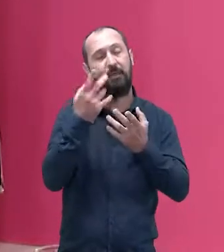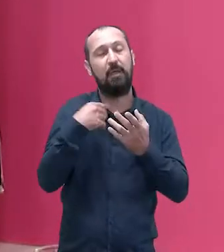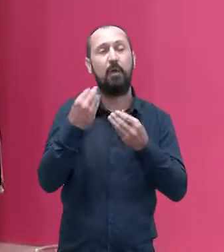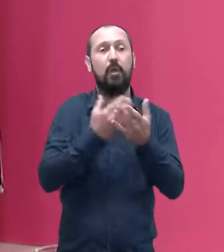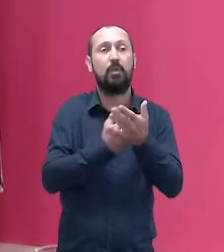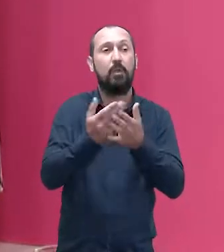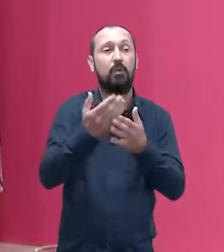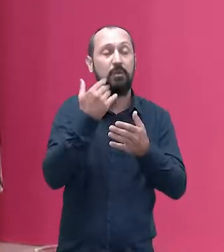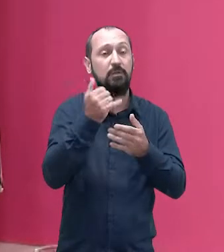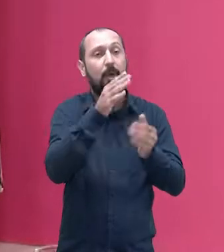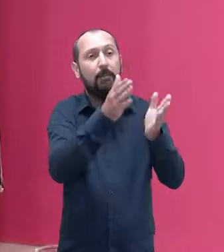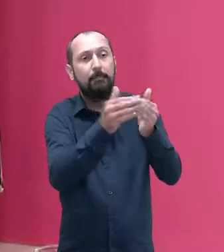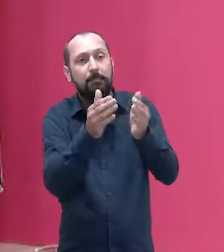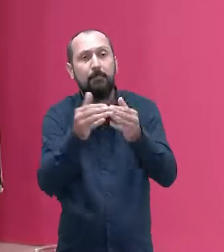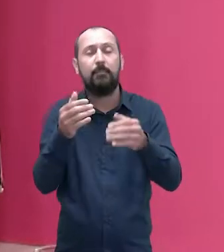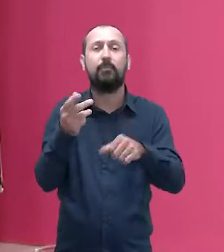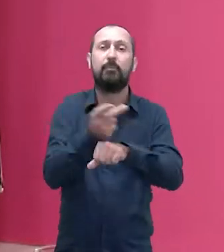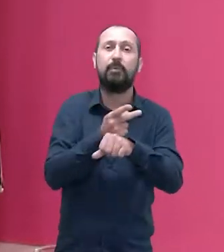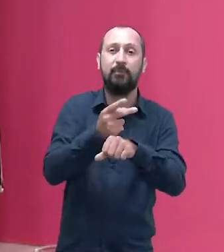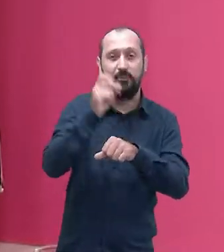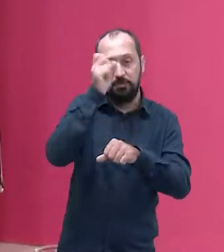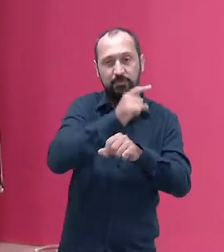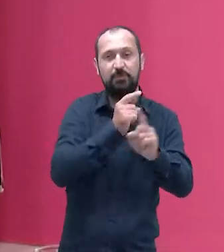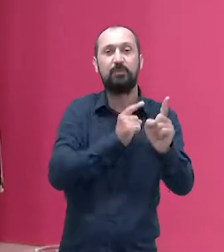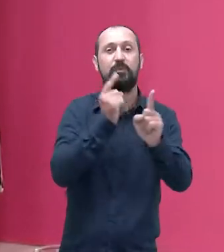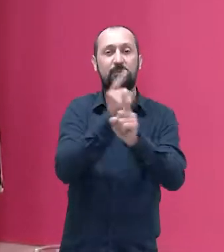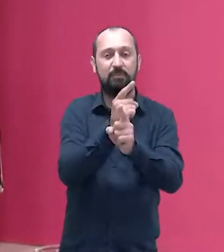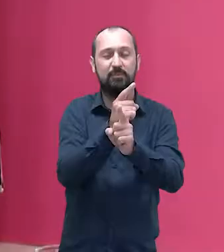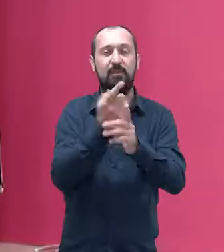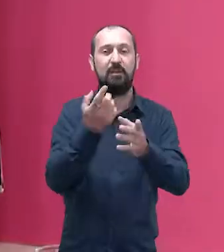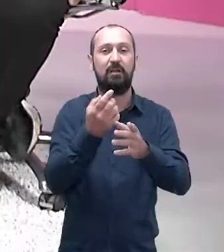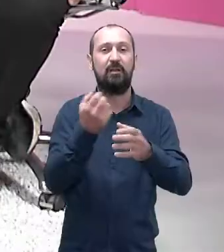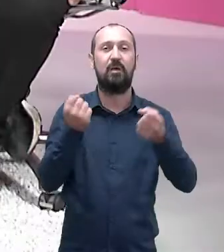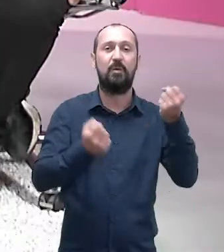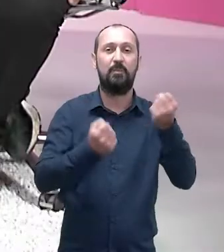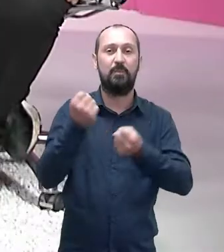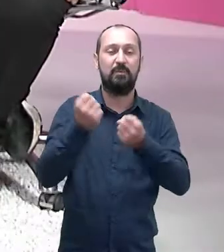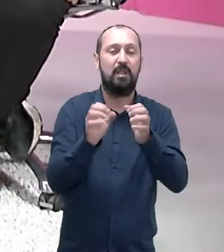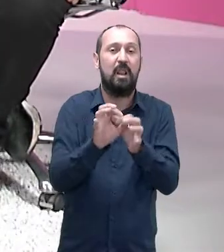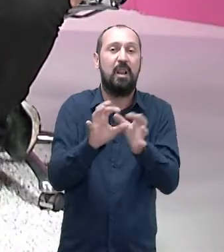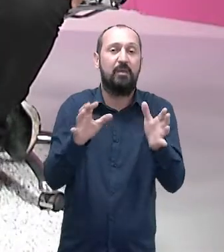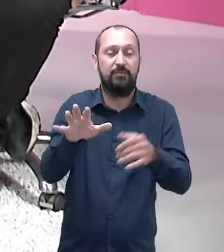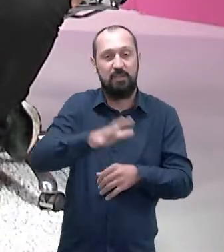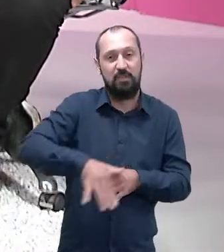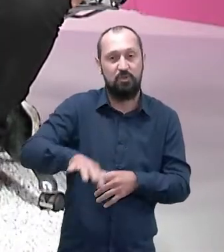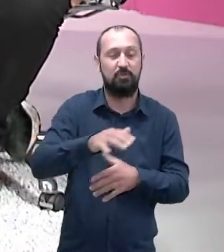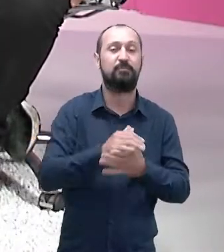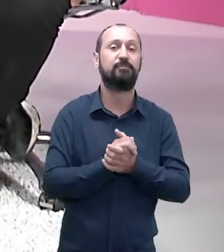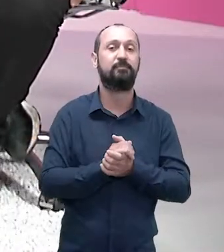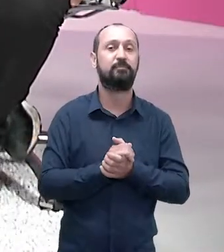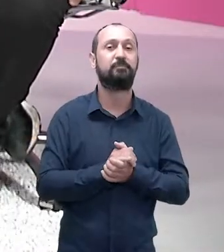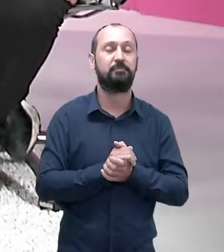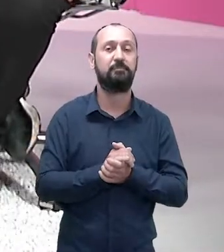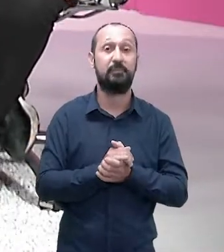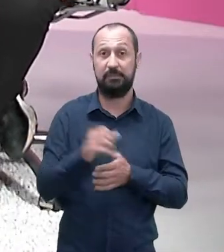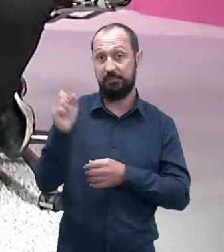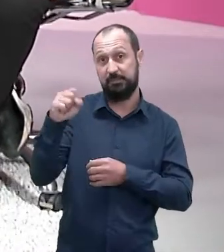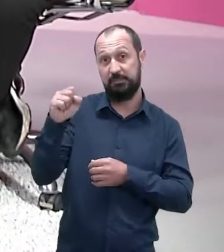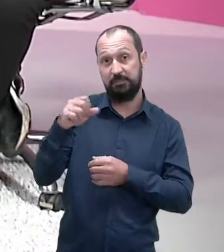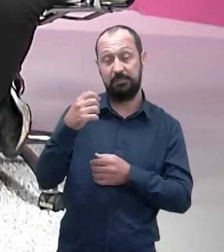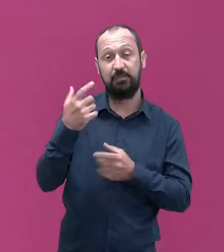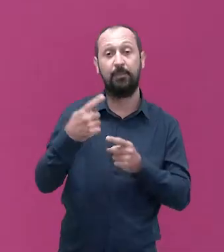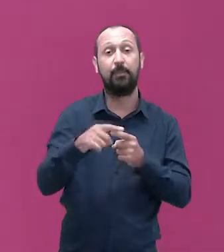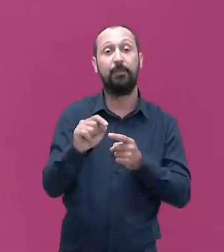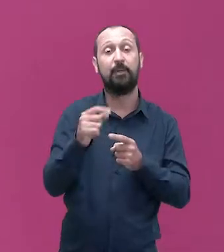né? Essa procura que voltou agora para os pais. Deve ter sido difícil encontrar um motorista à disposição. Exatamente.